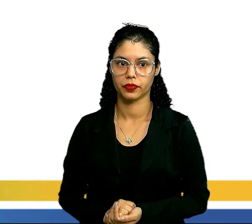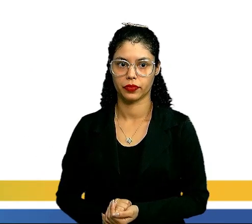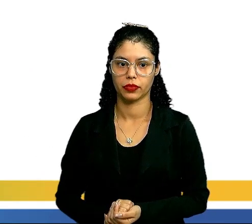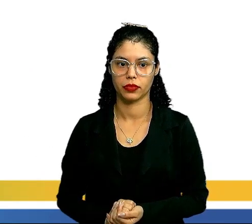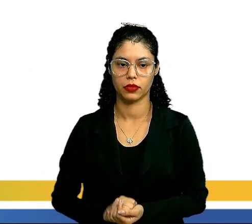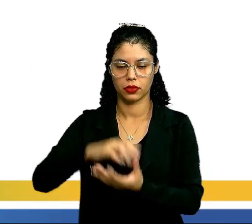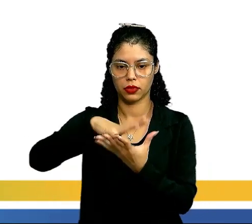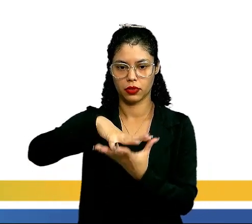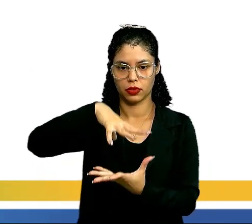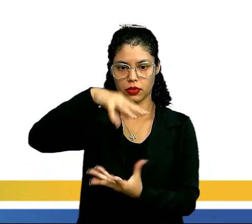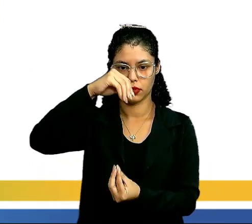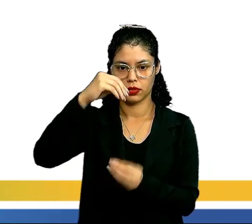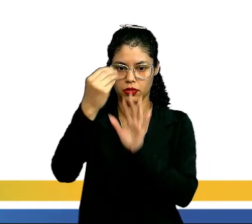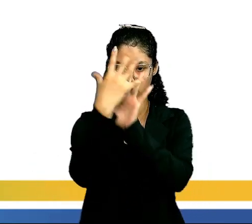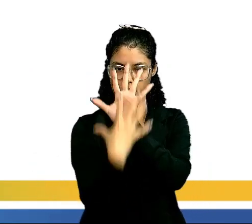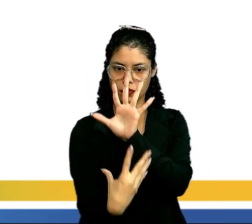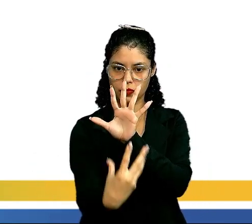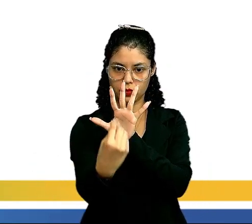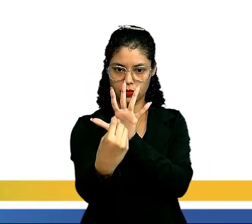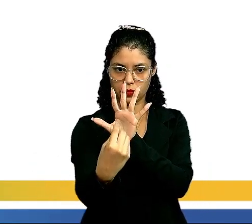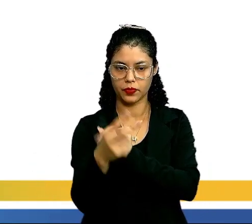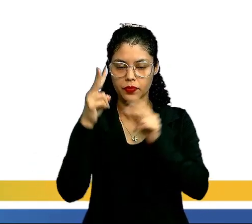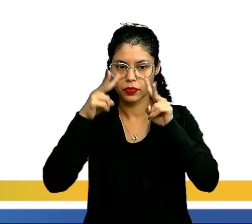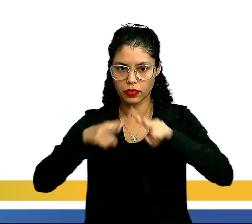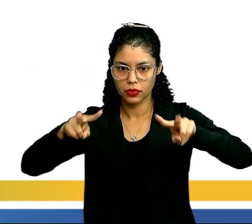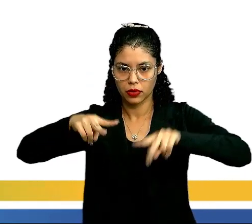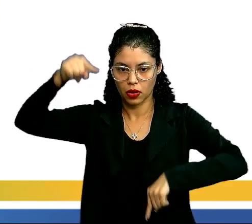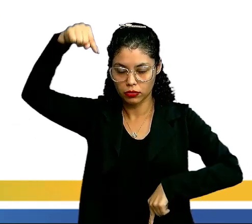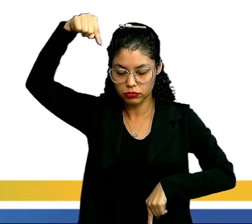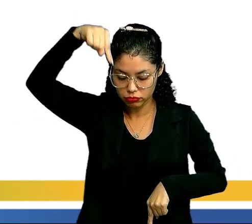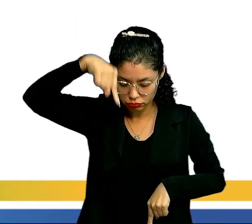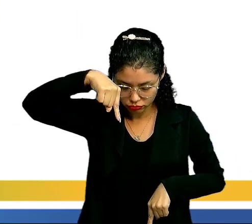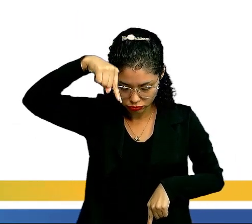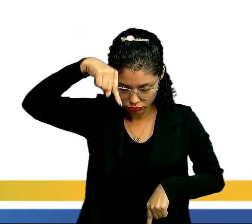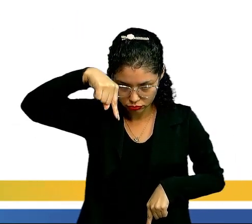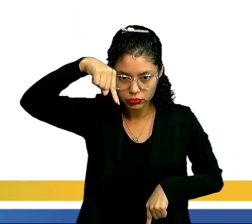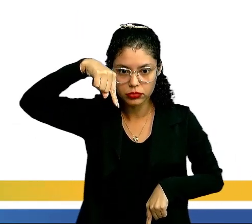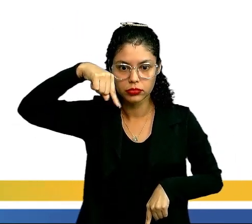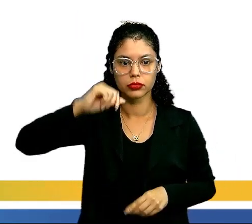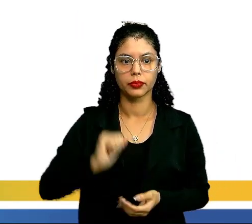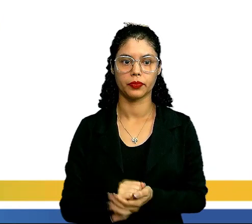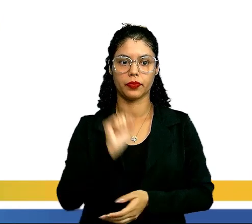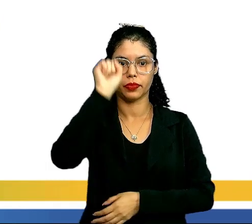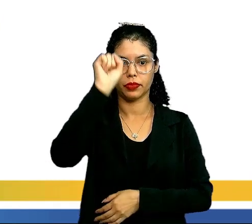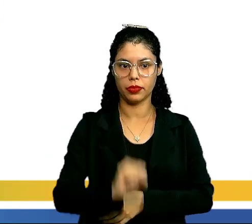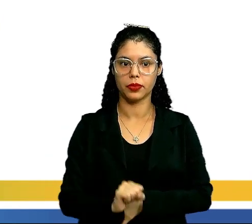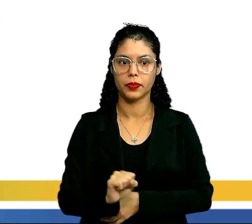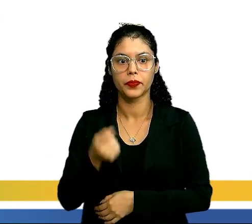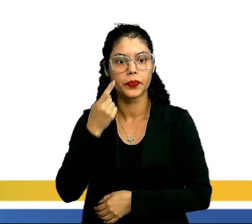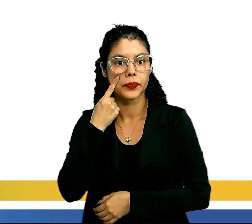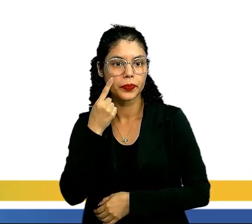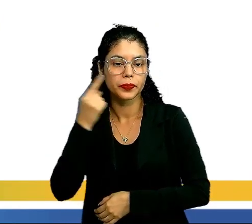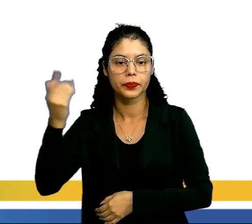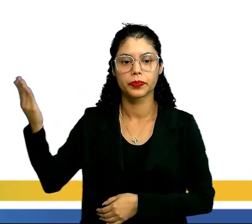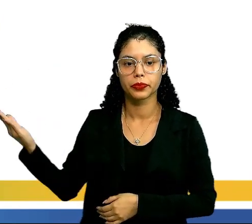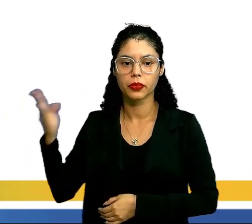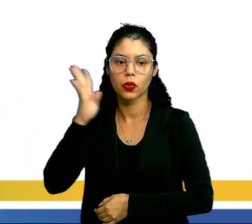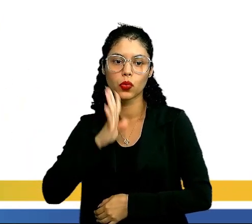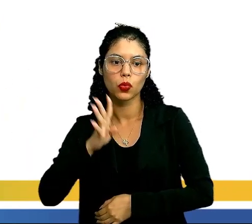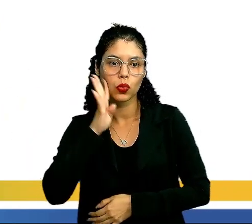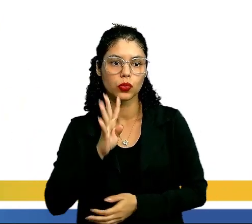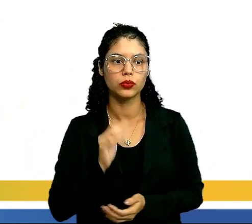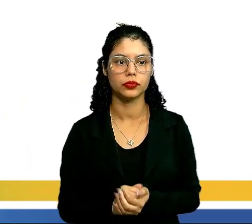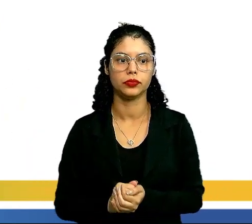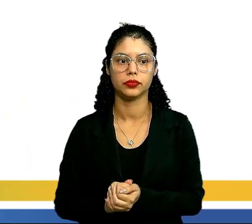nessa projeção, estamos aqui visualizando o chamado Polo Sul, pessoal. Olha que interessante,